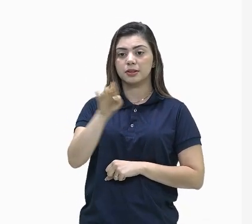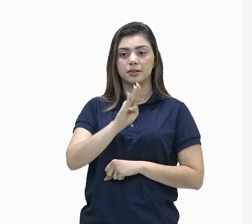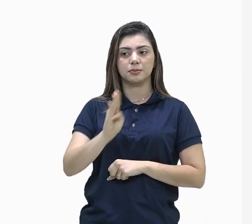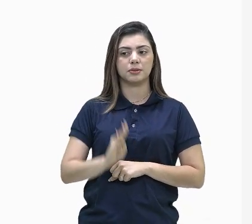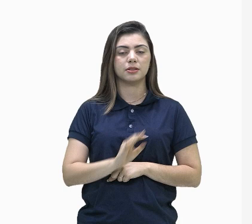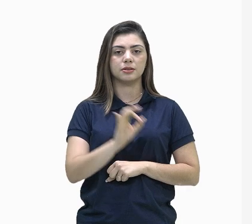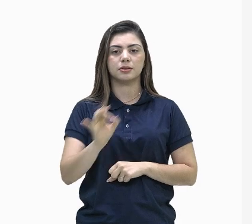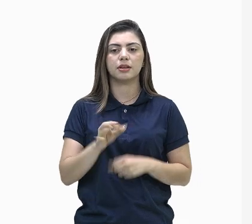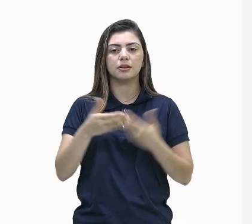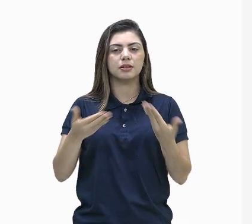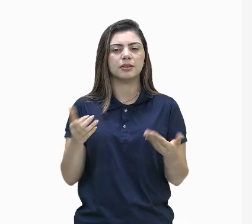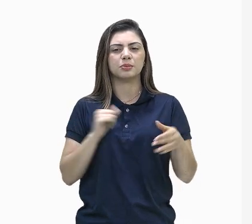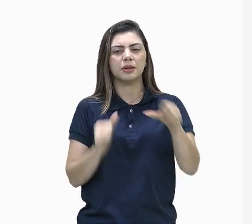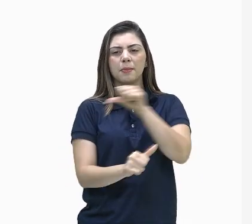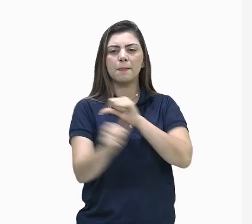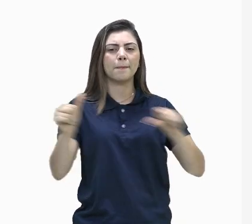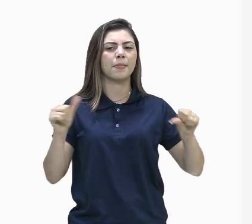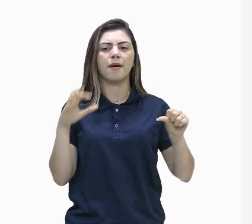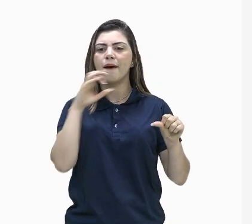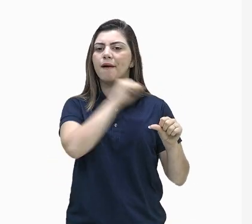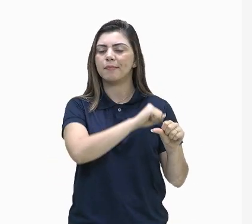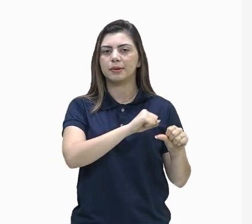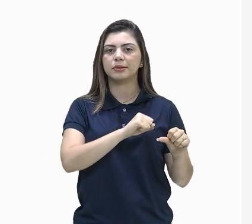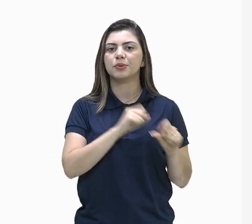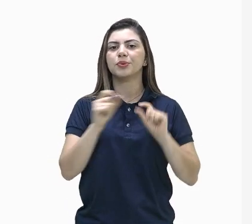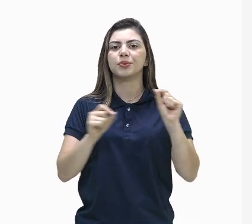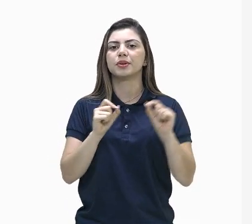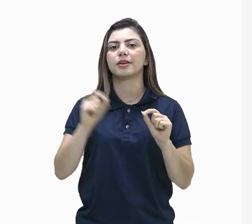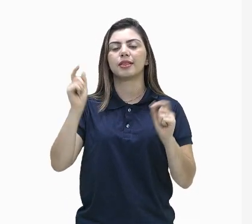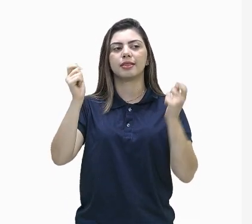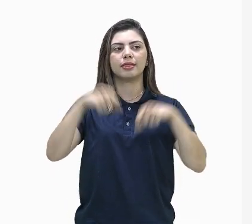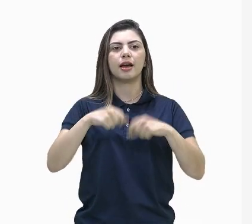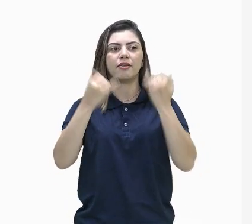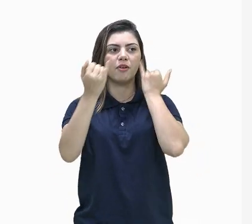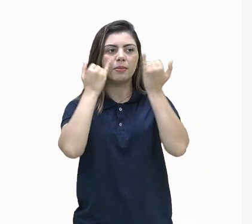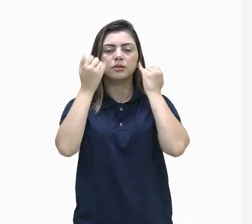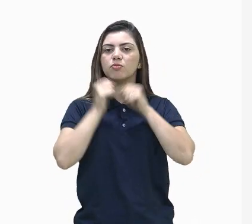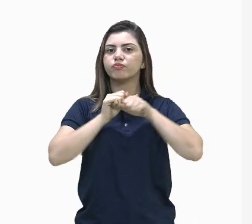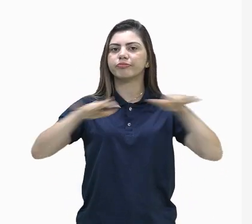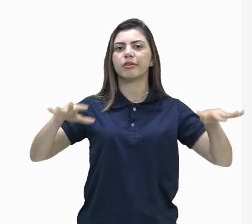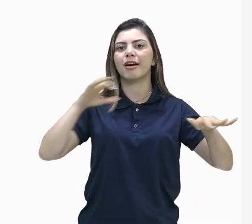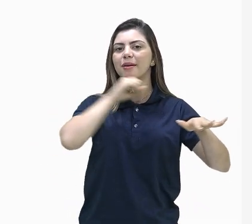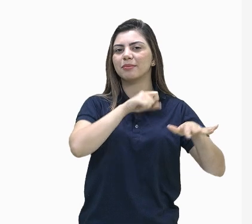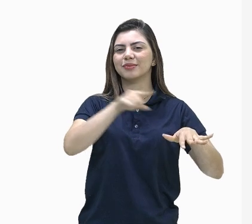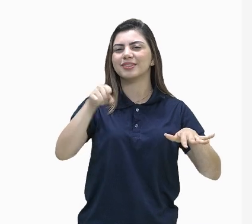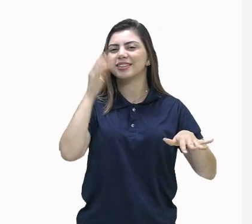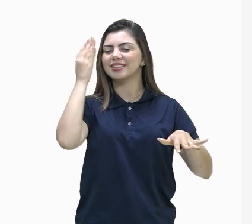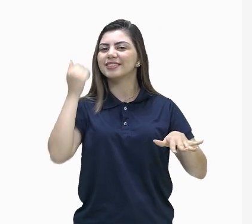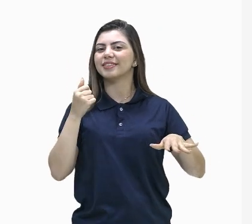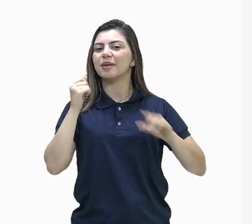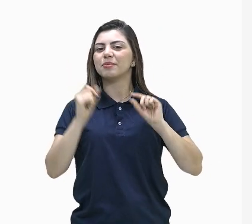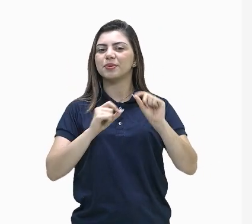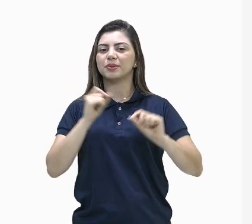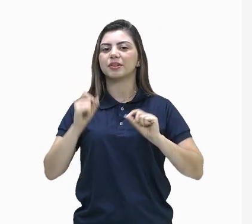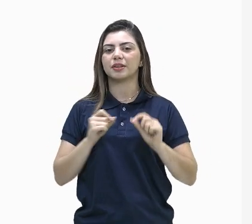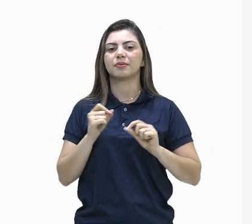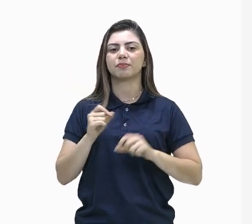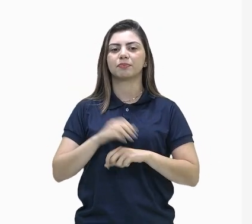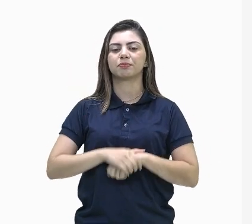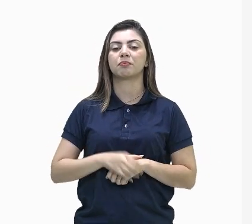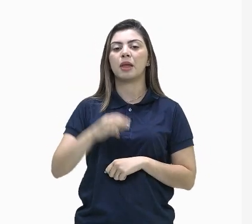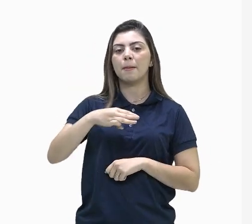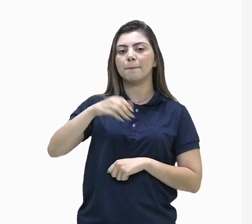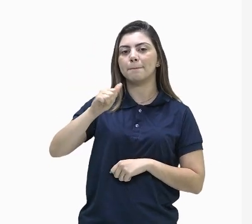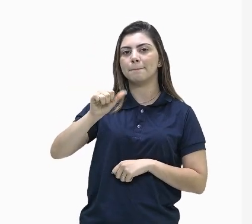se transformou rapidamente em um veículo de massa. Vocês já sabem o que significa esse termo